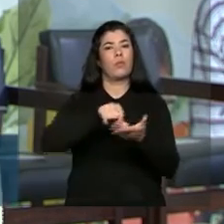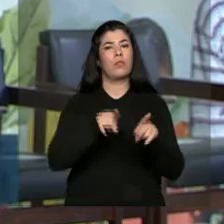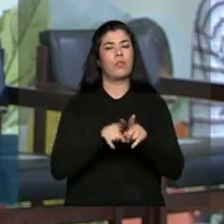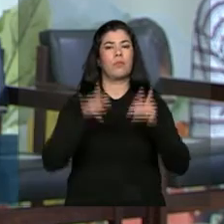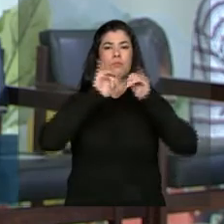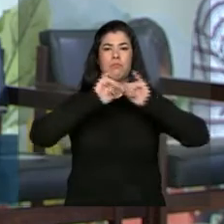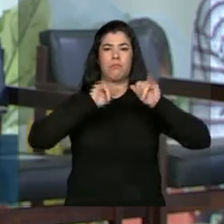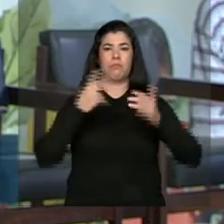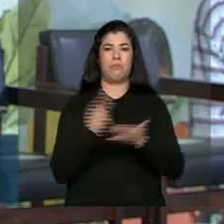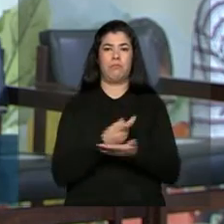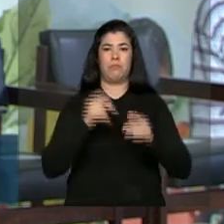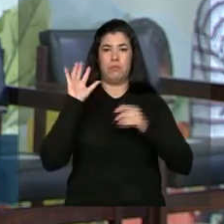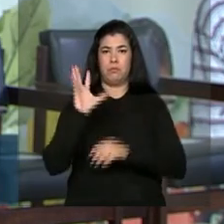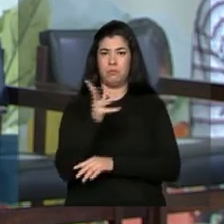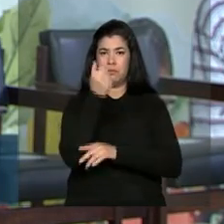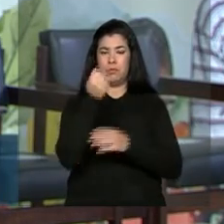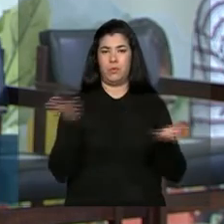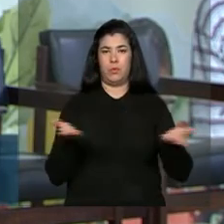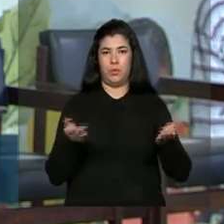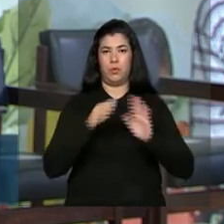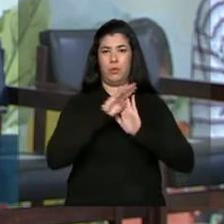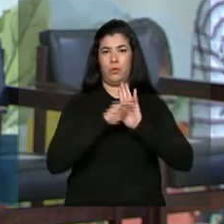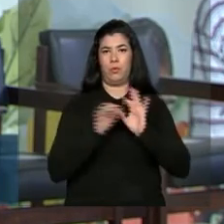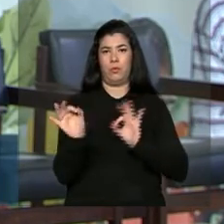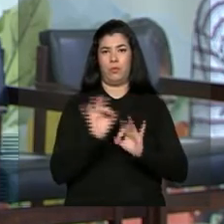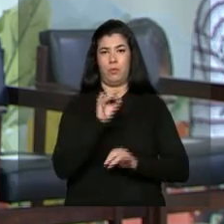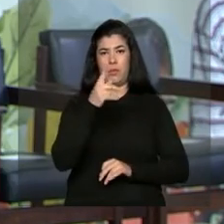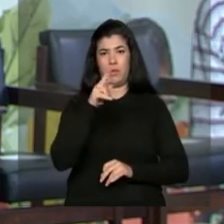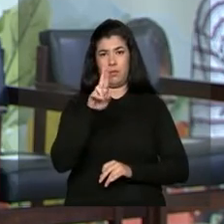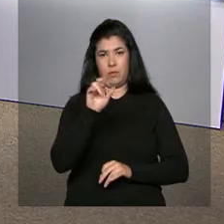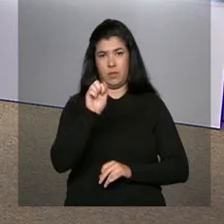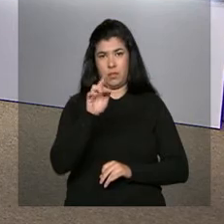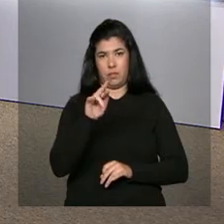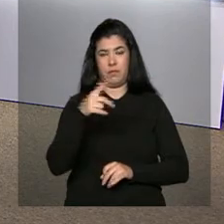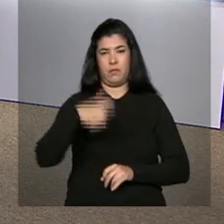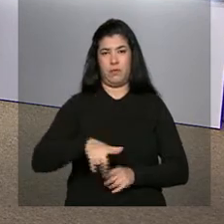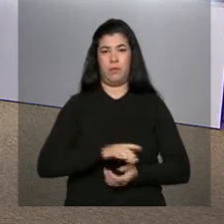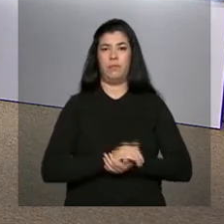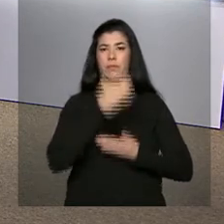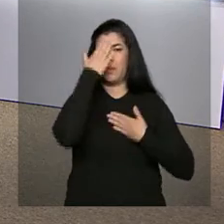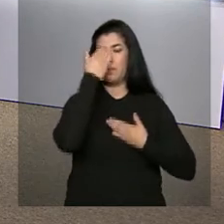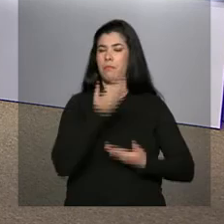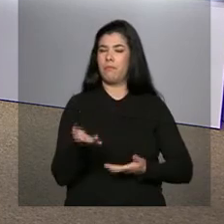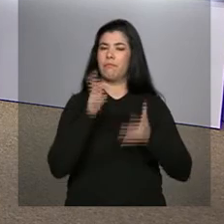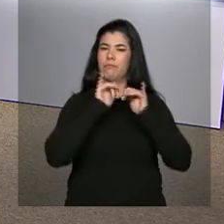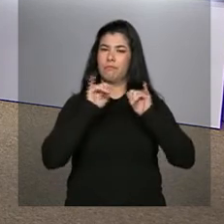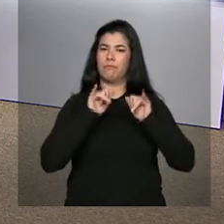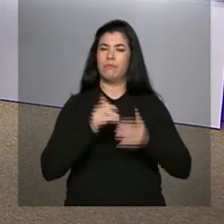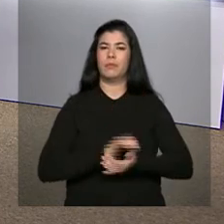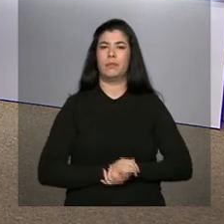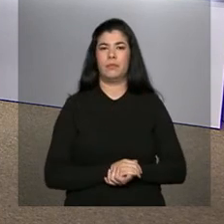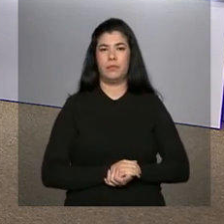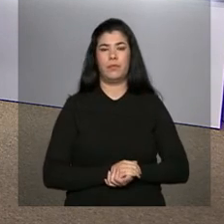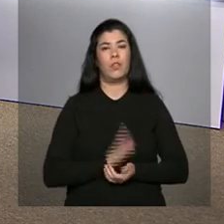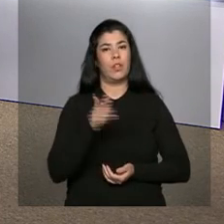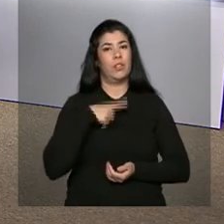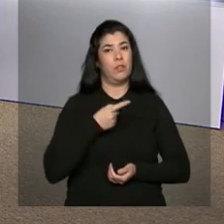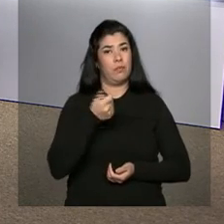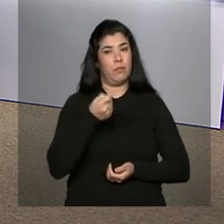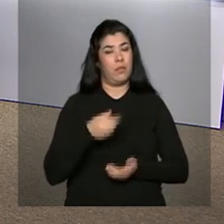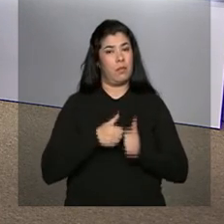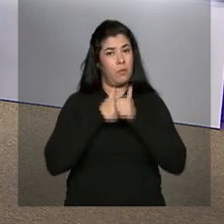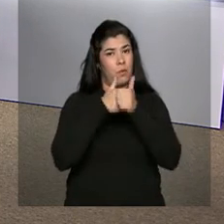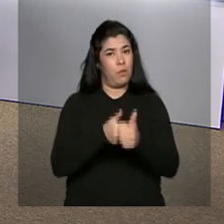sobre o lançamento dessas novas medidas do novo Plano Safra. Daniele. Obrigada, Ana Gabriela, pelas suas informações. E daqui a pouco a